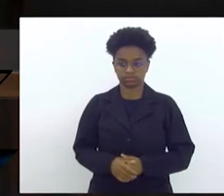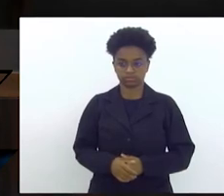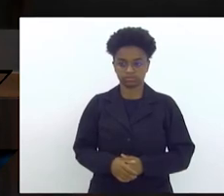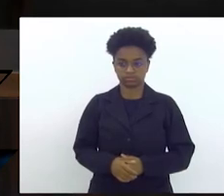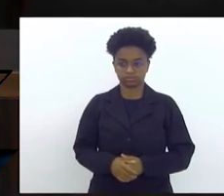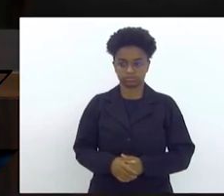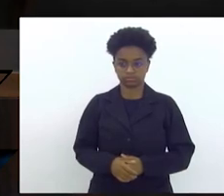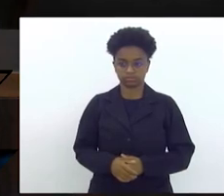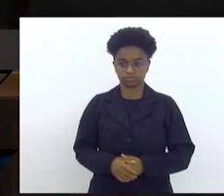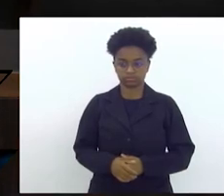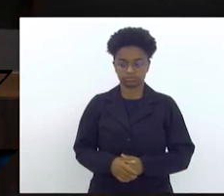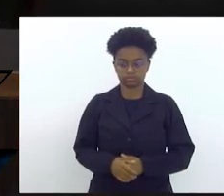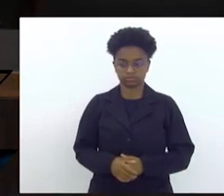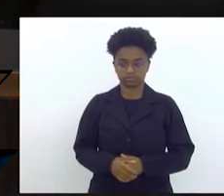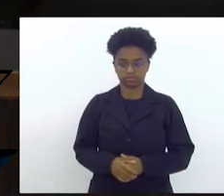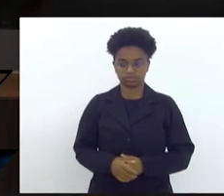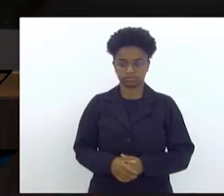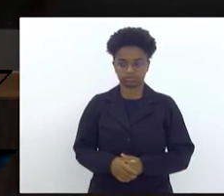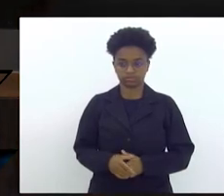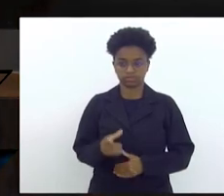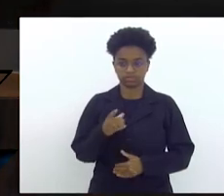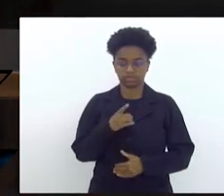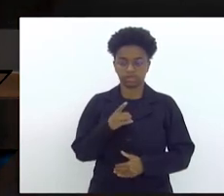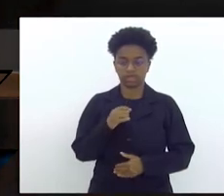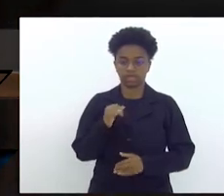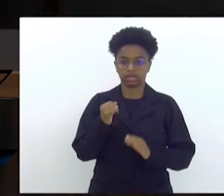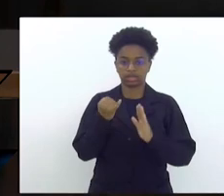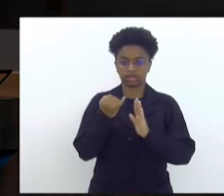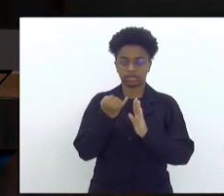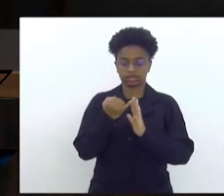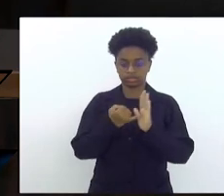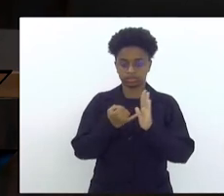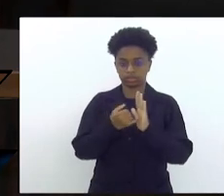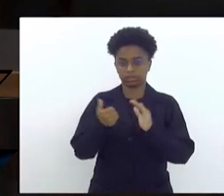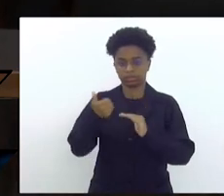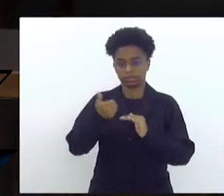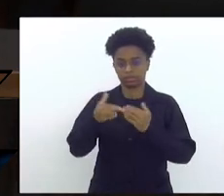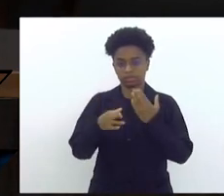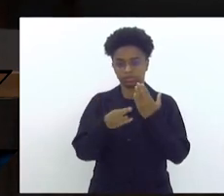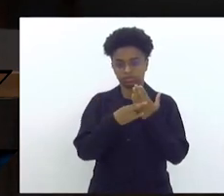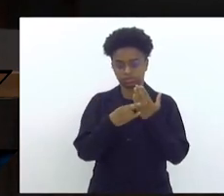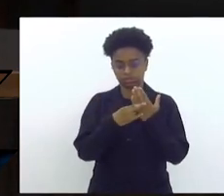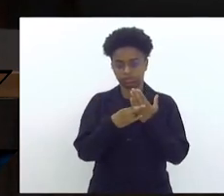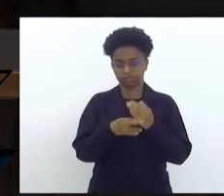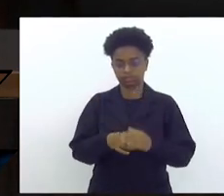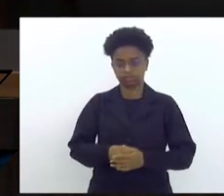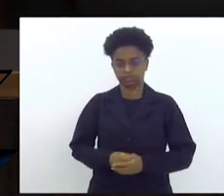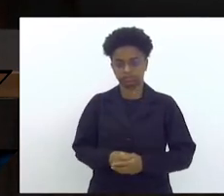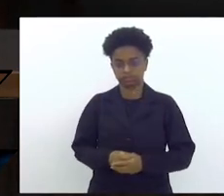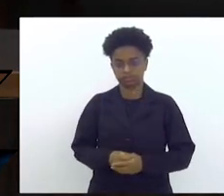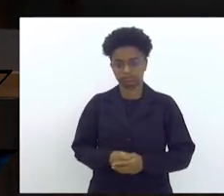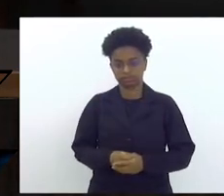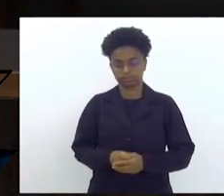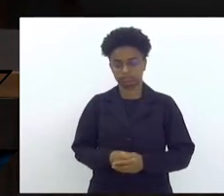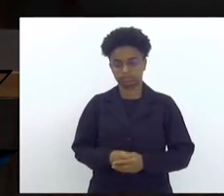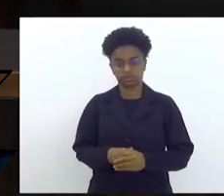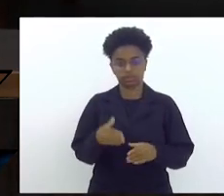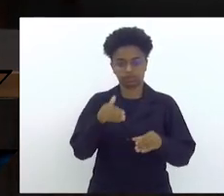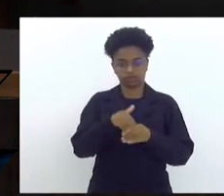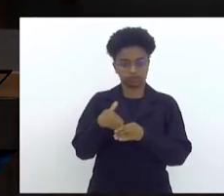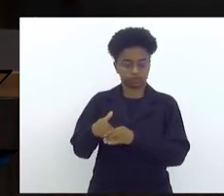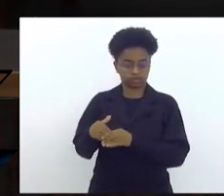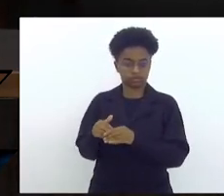de acordo com o inciso primeiro do artigo 47 Regimento Interno entre alimentação ordinária